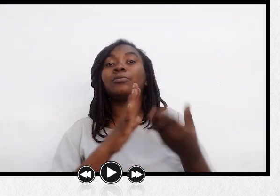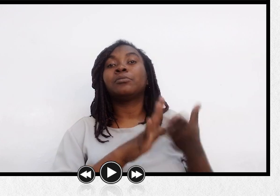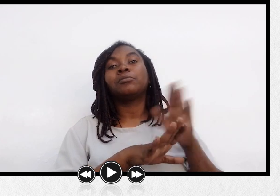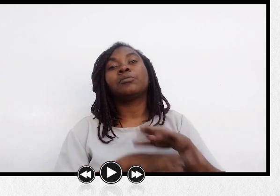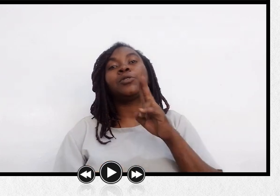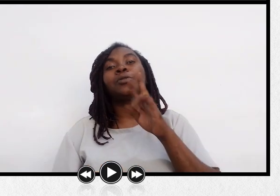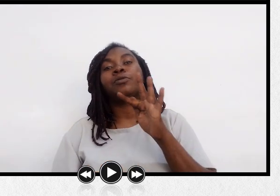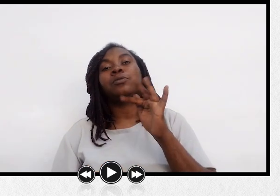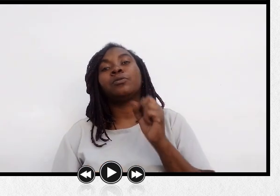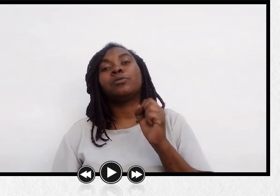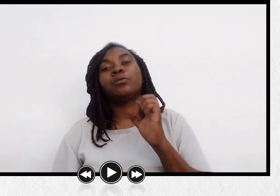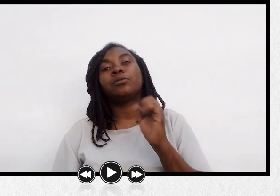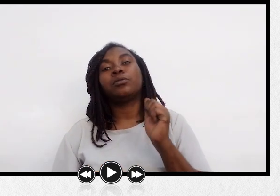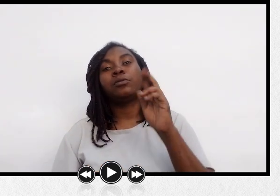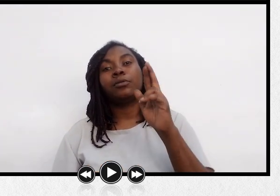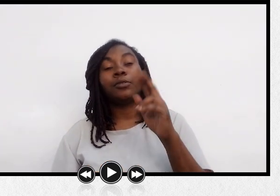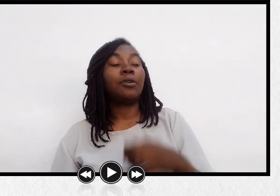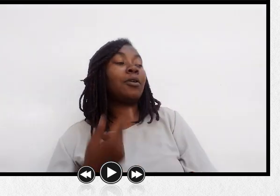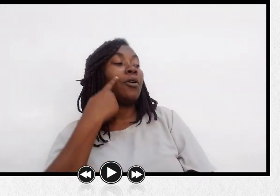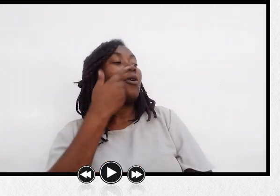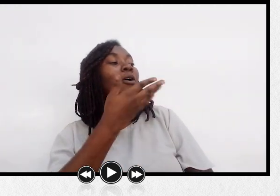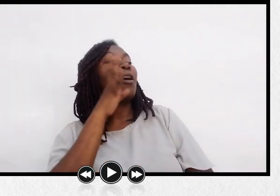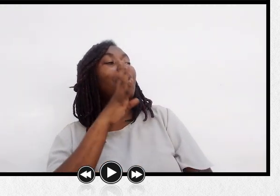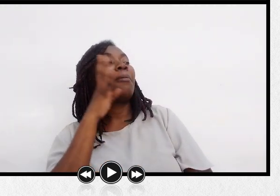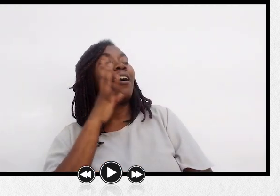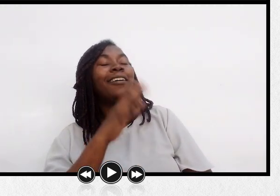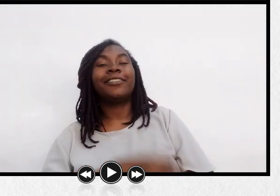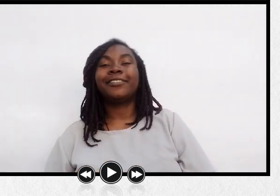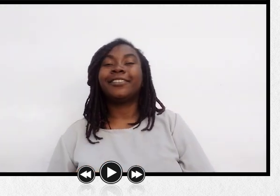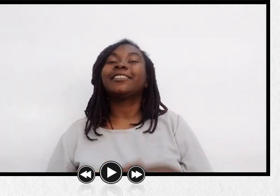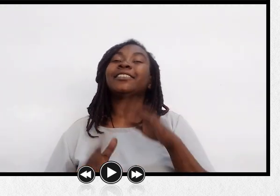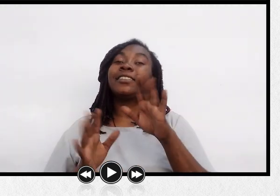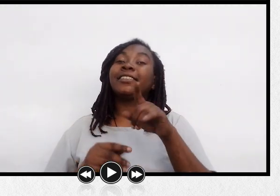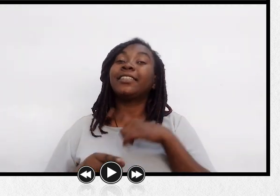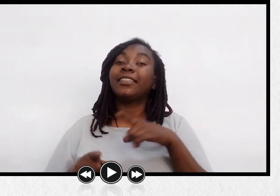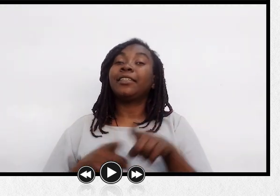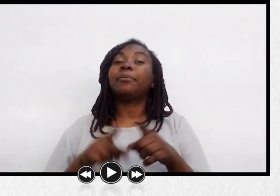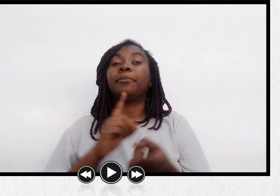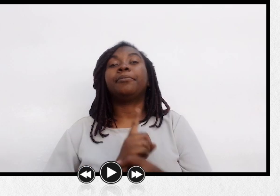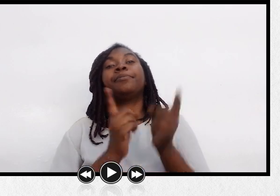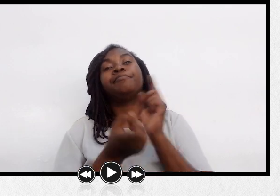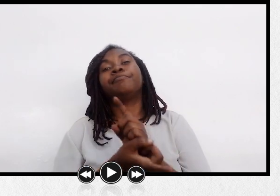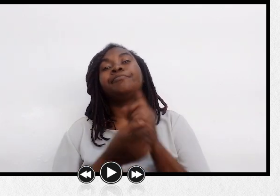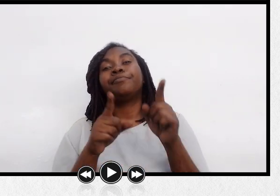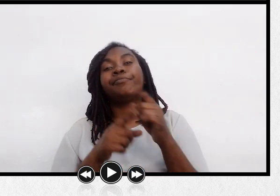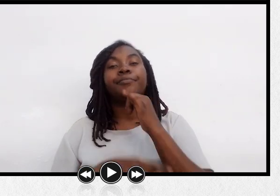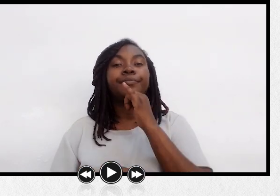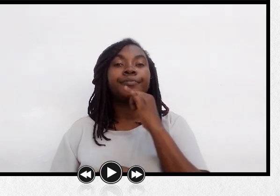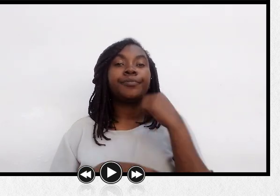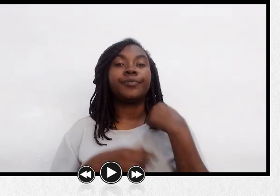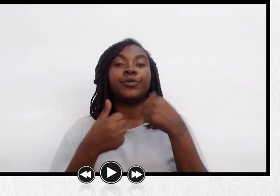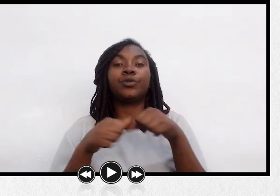UFSCar. Olha que bacana, hein? Mas aí você tem também um outro lado. Por exemplo, eu estou